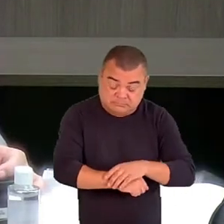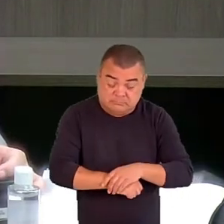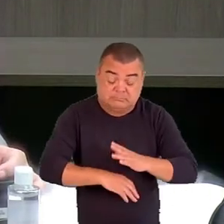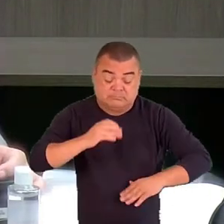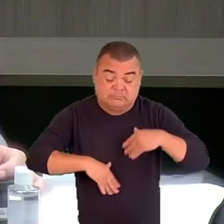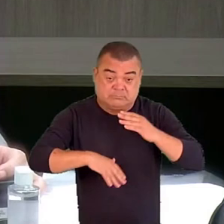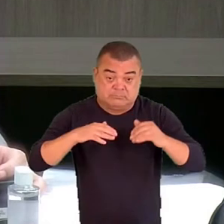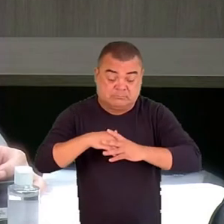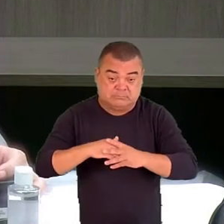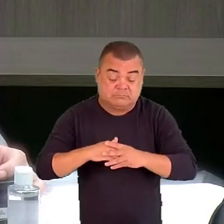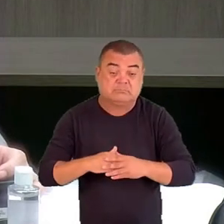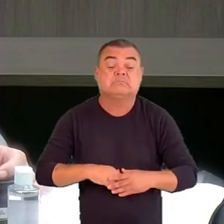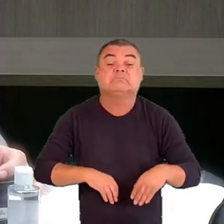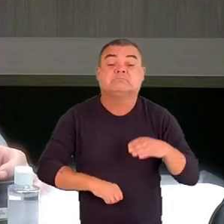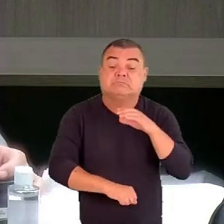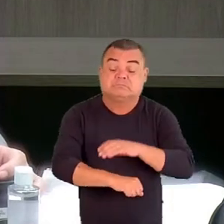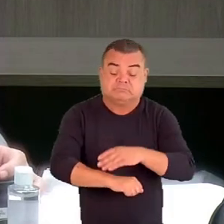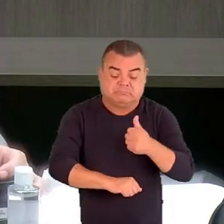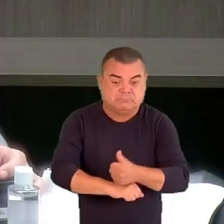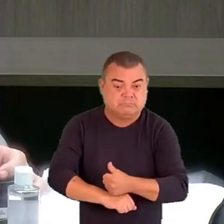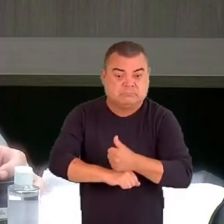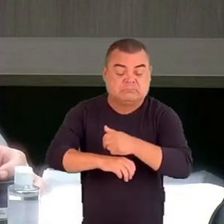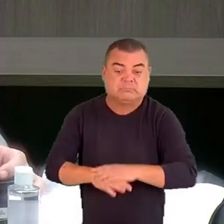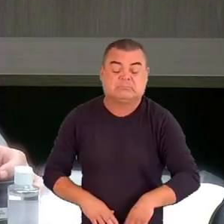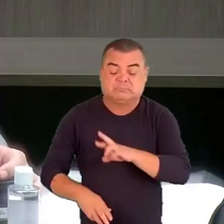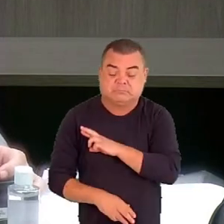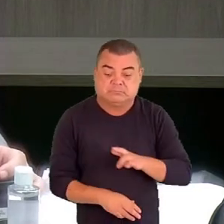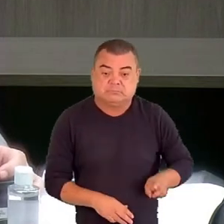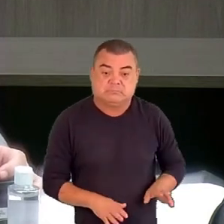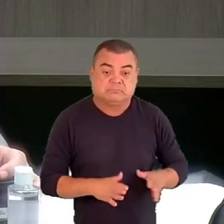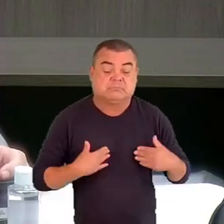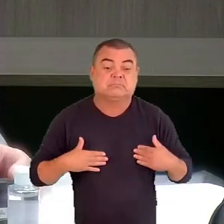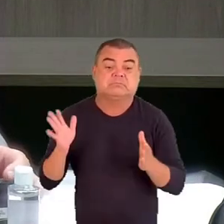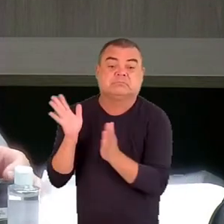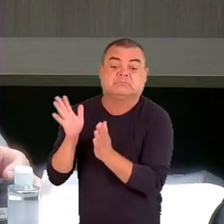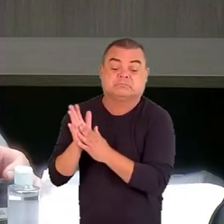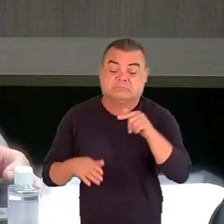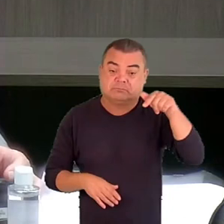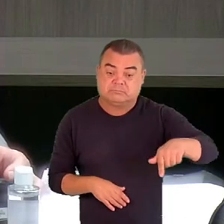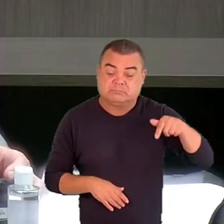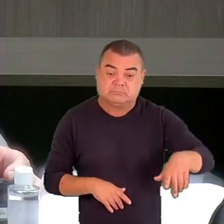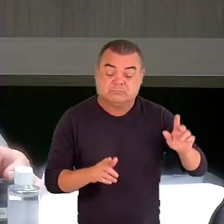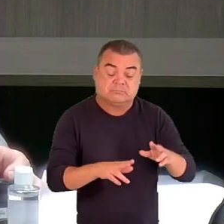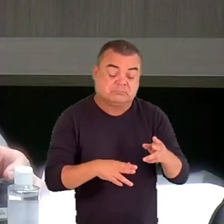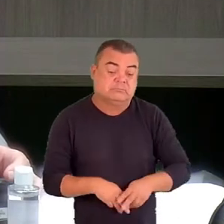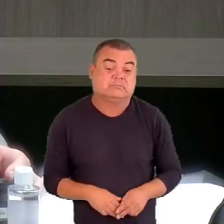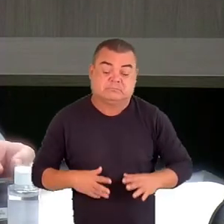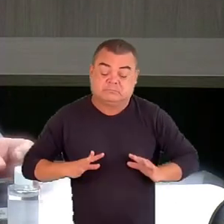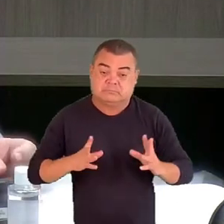República. Desta forma, proponho a este egrégio colegiado que